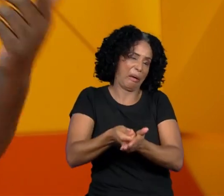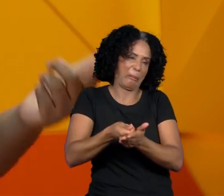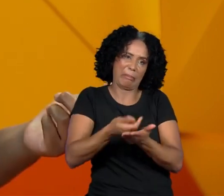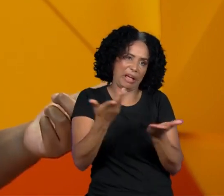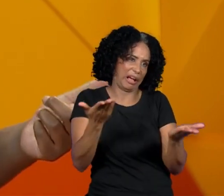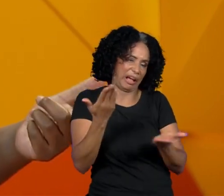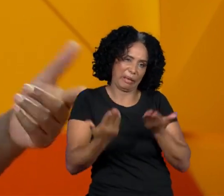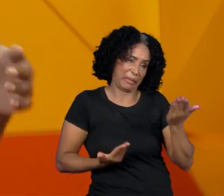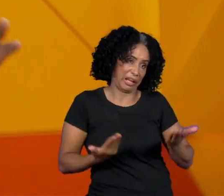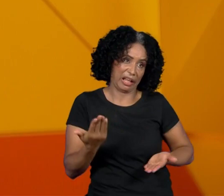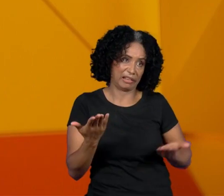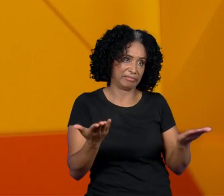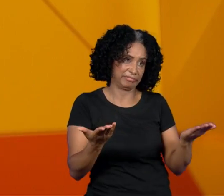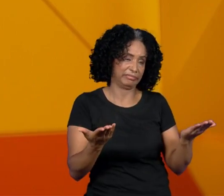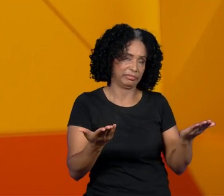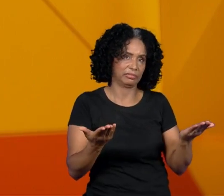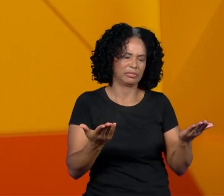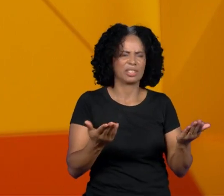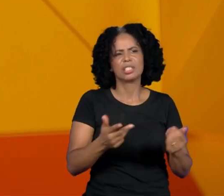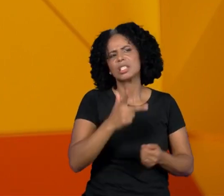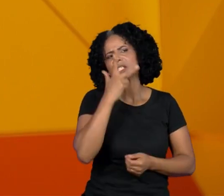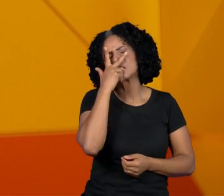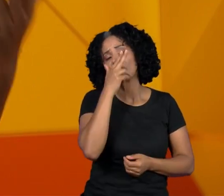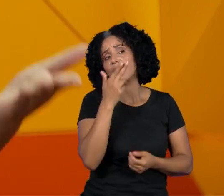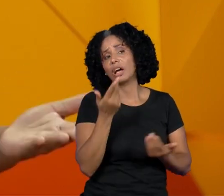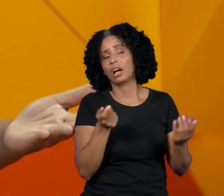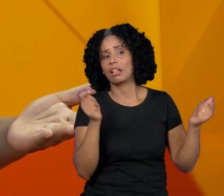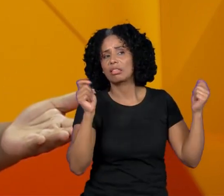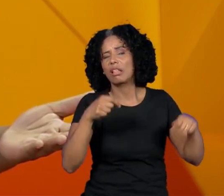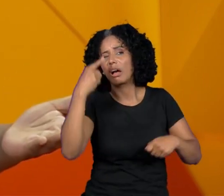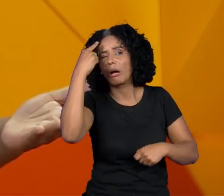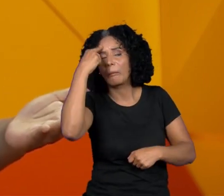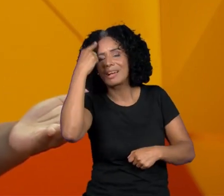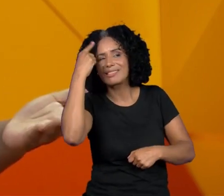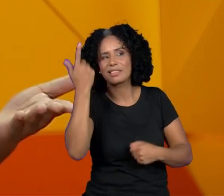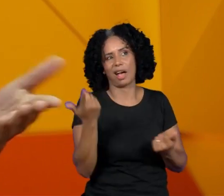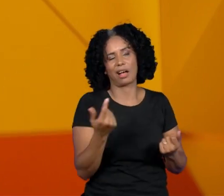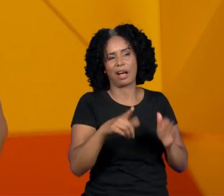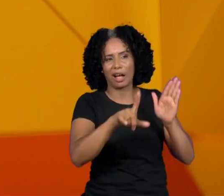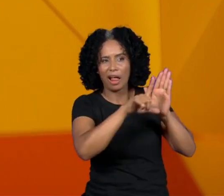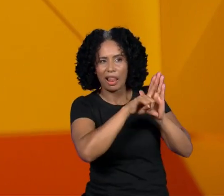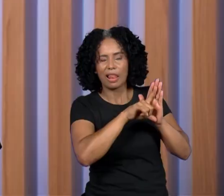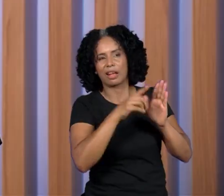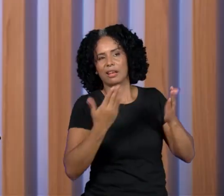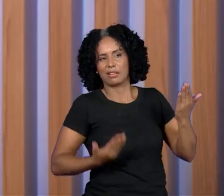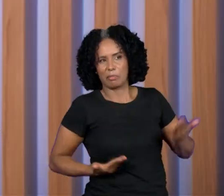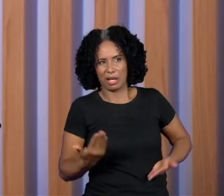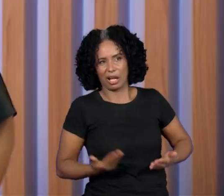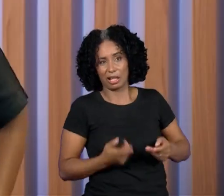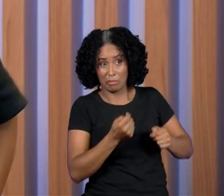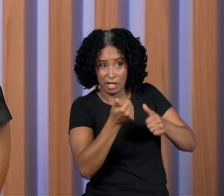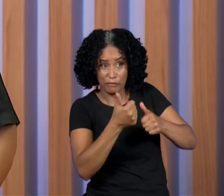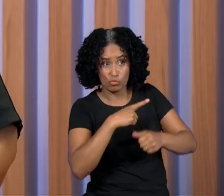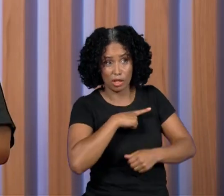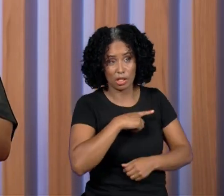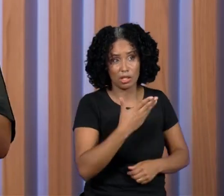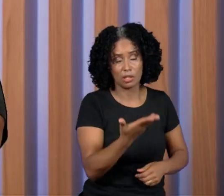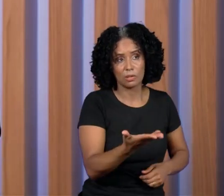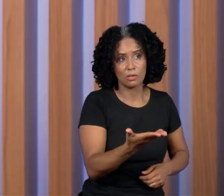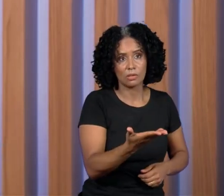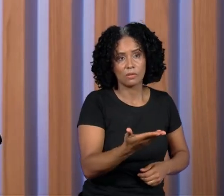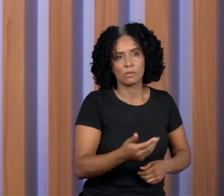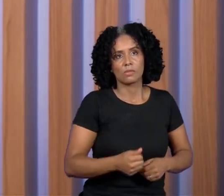cumpridas desde o início. Mas será que dá para a gente pensar em benefícios dessa legislação? Olha, Cris, é